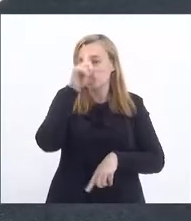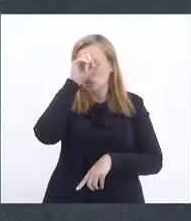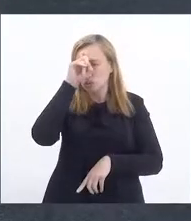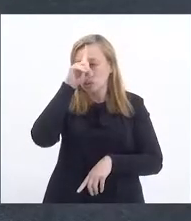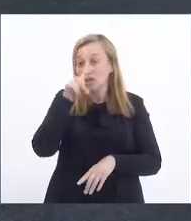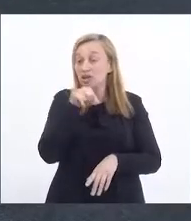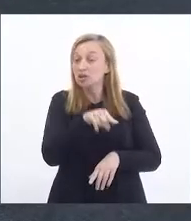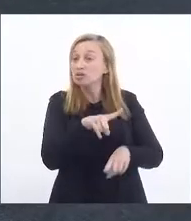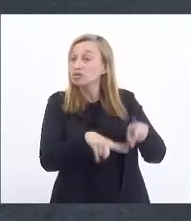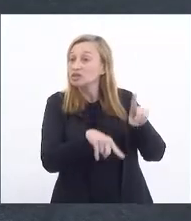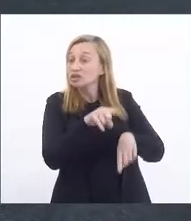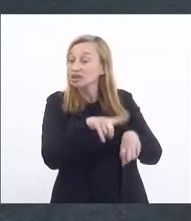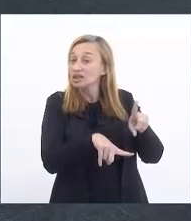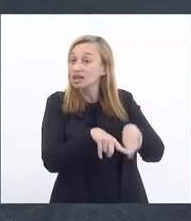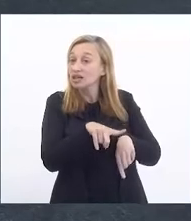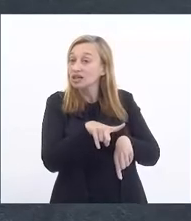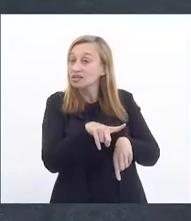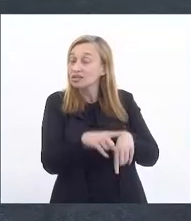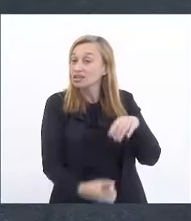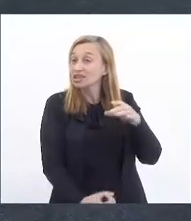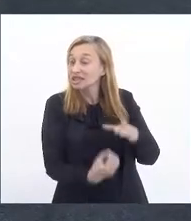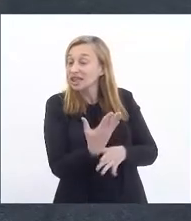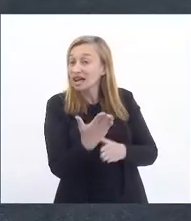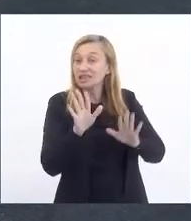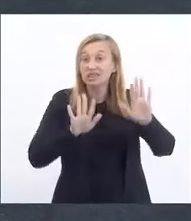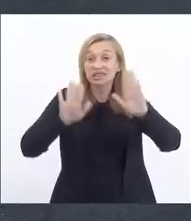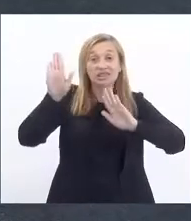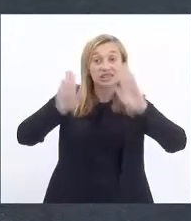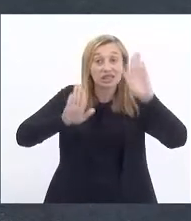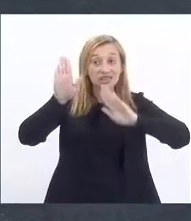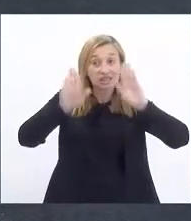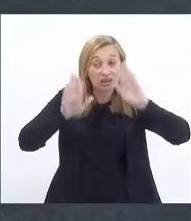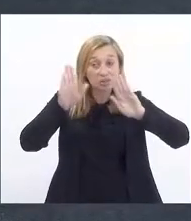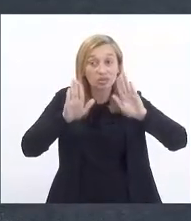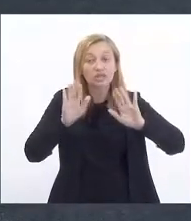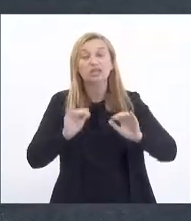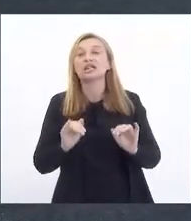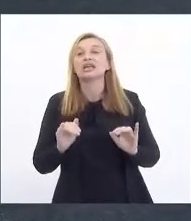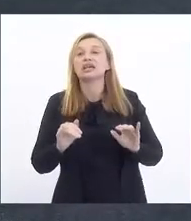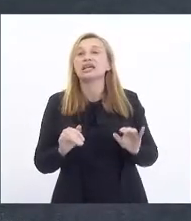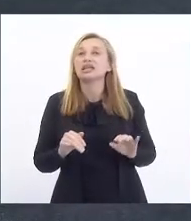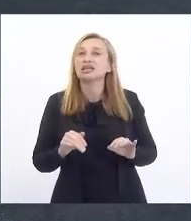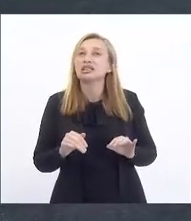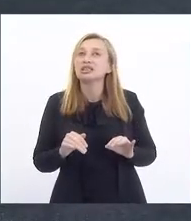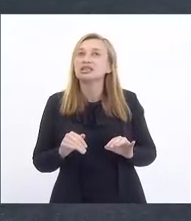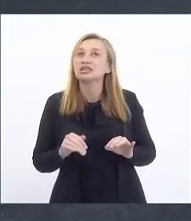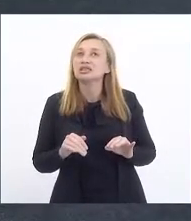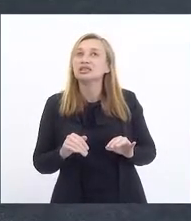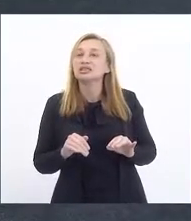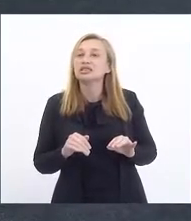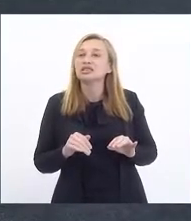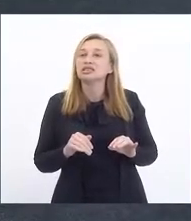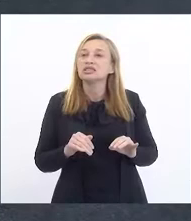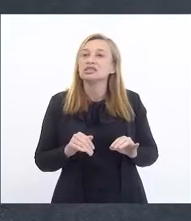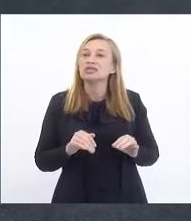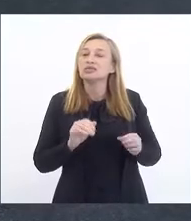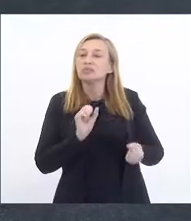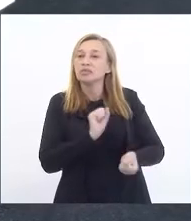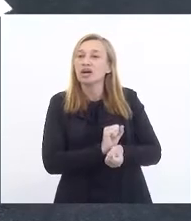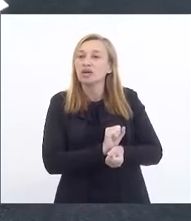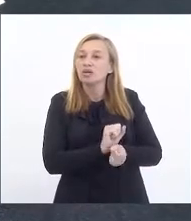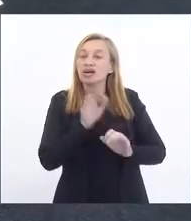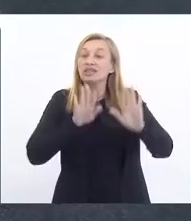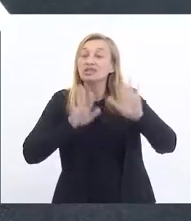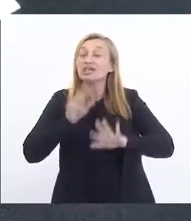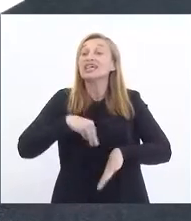material foi feito essa licitação foi houve dispensa da licitação